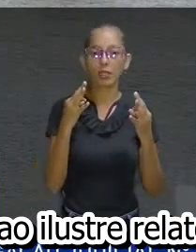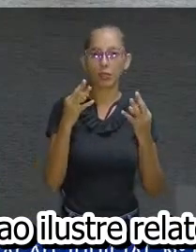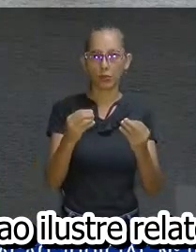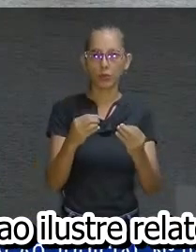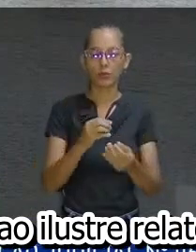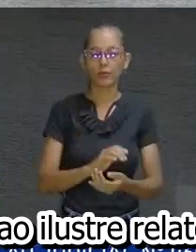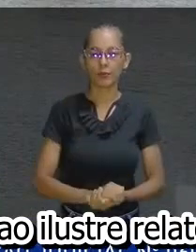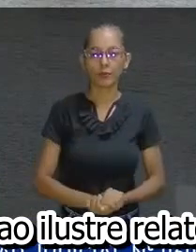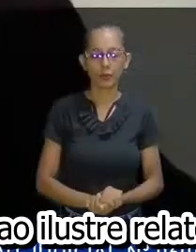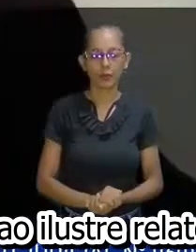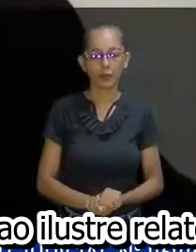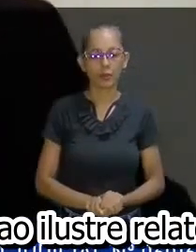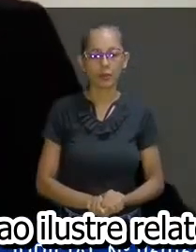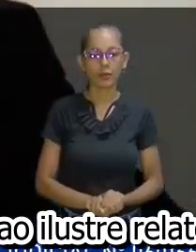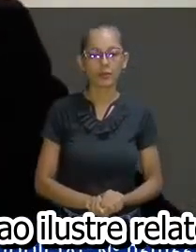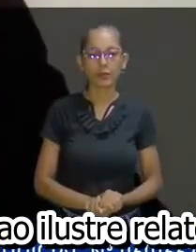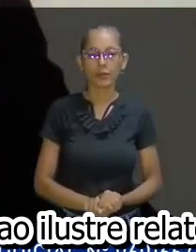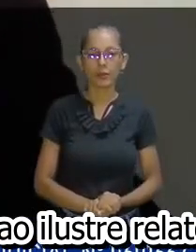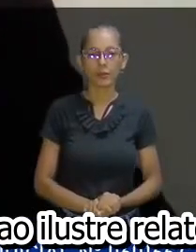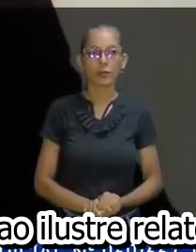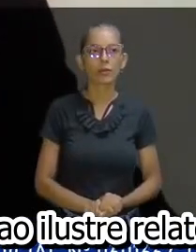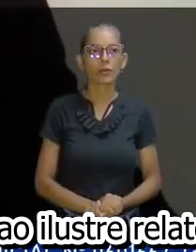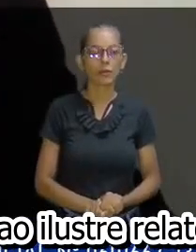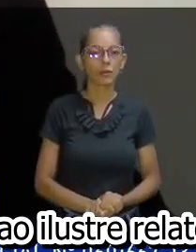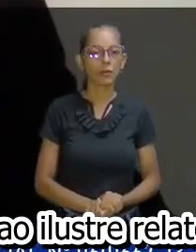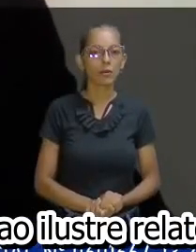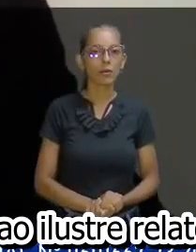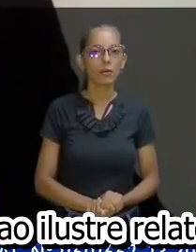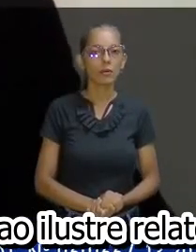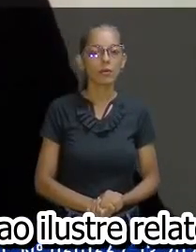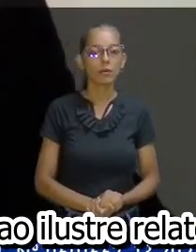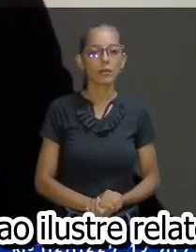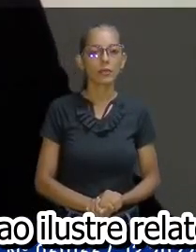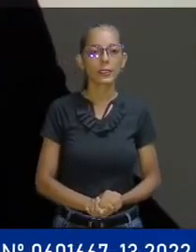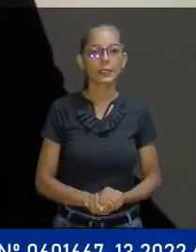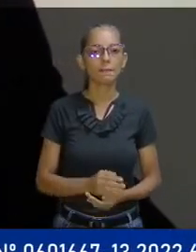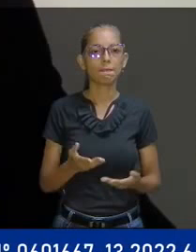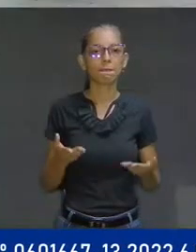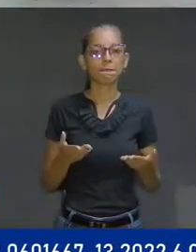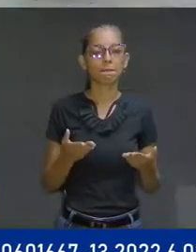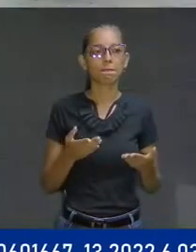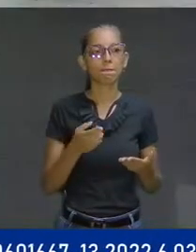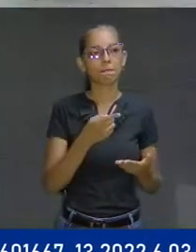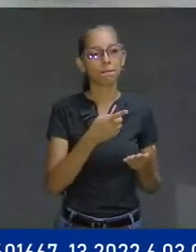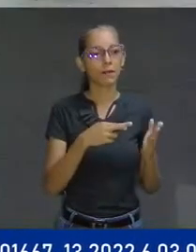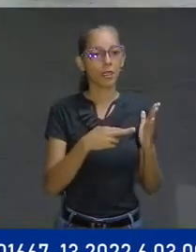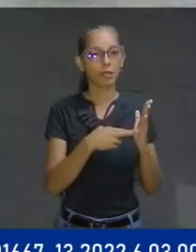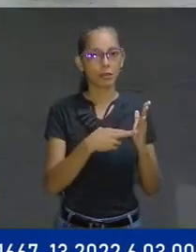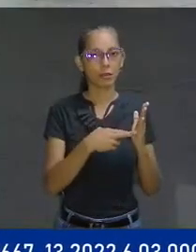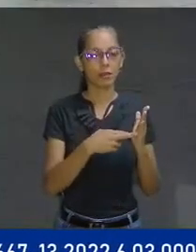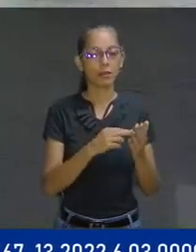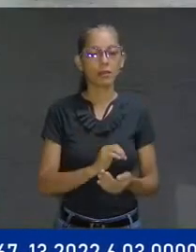aqui agradecemos, doutor Luciano, e eu devolvo a palavra ao ilustre relator.